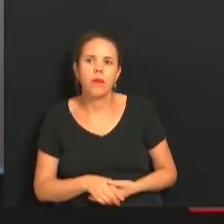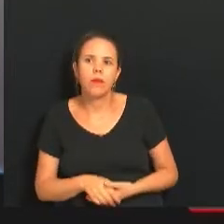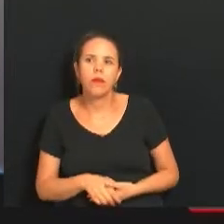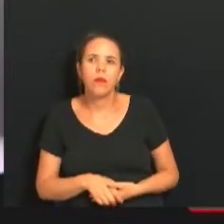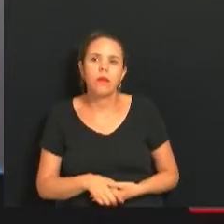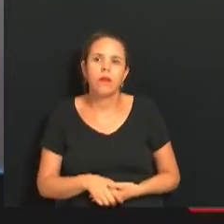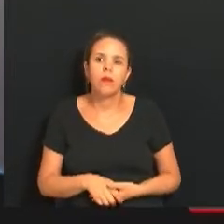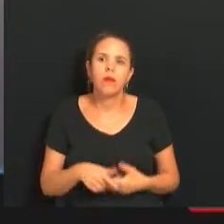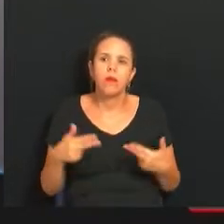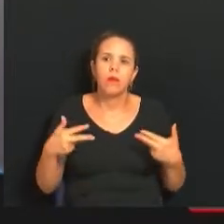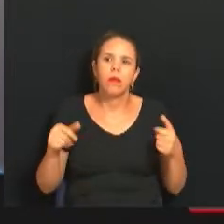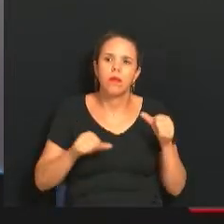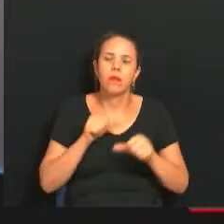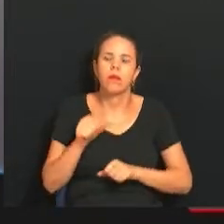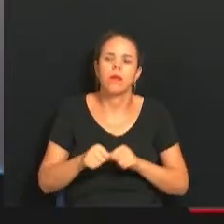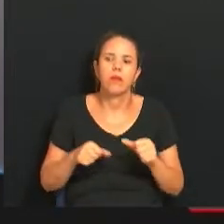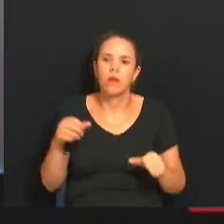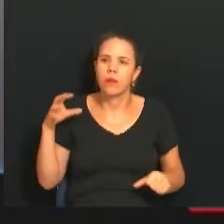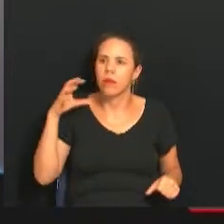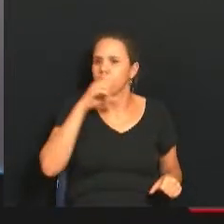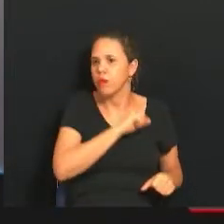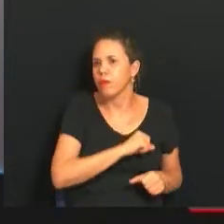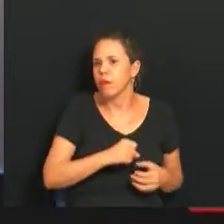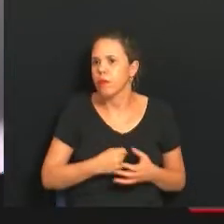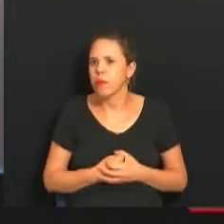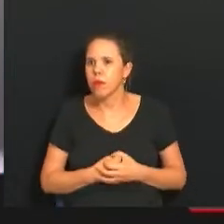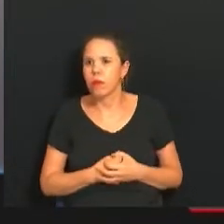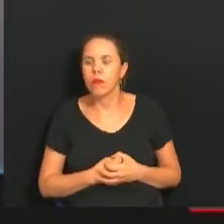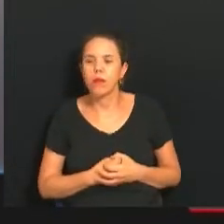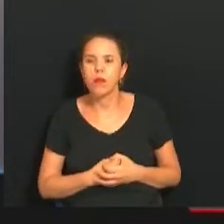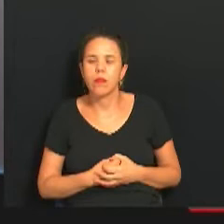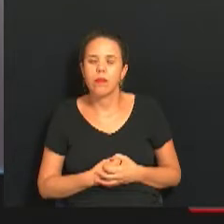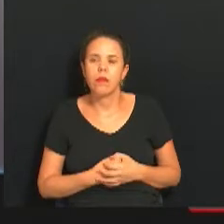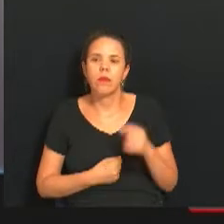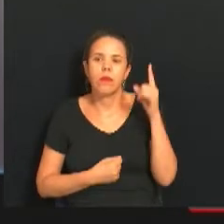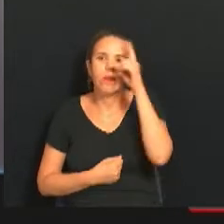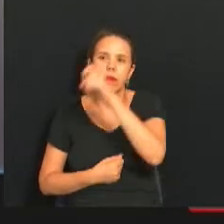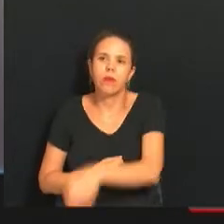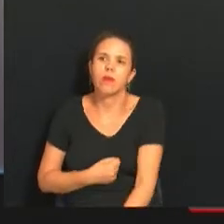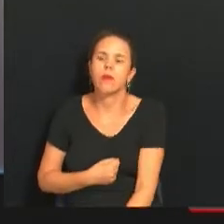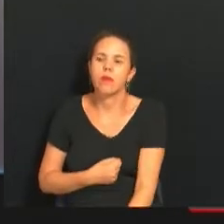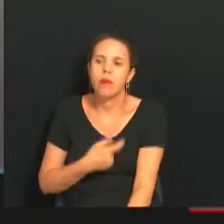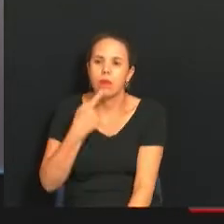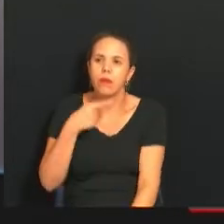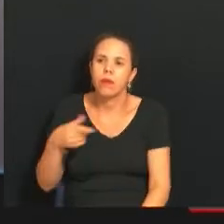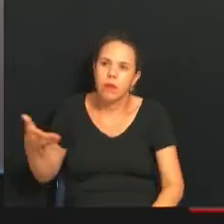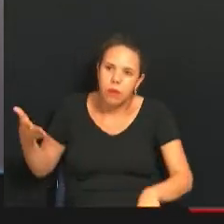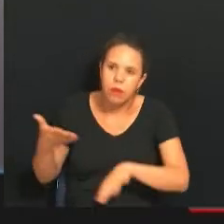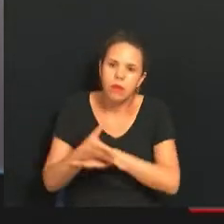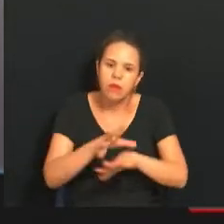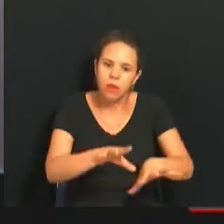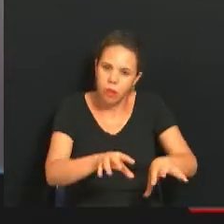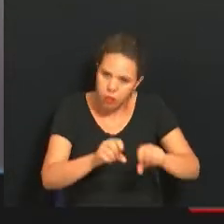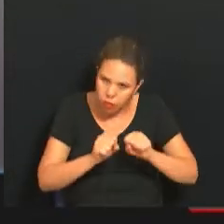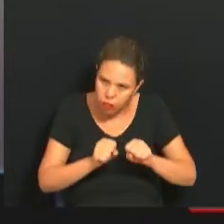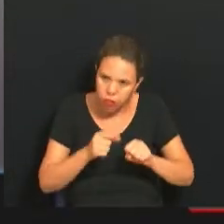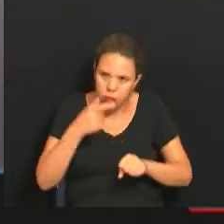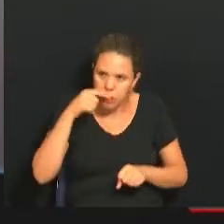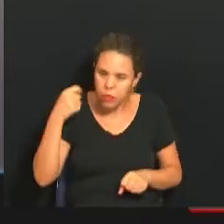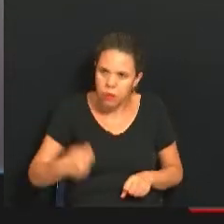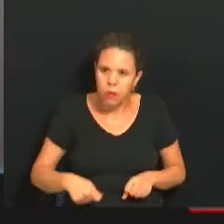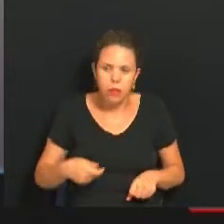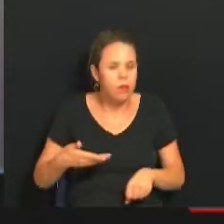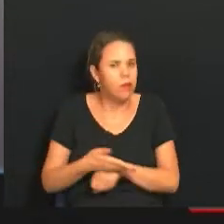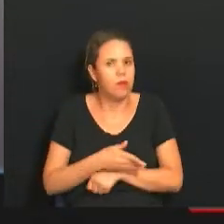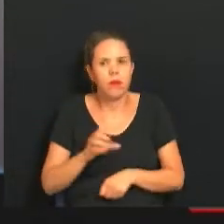as coisas mudam com muita rapidez, né? Mas assim, seria muito difícil a Rússia invadir a Ucrânia caso ela fizesse parte da OTAN,